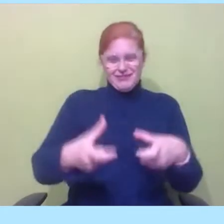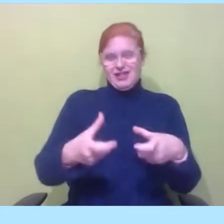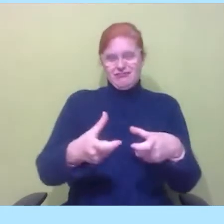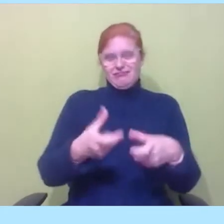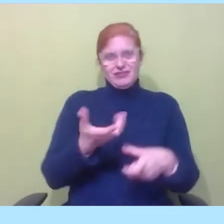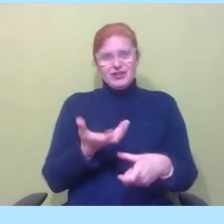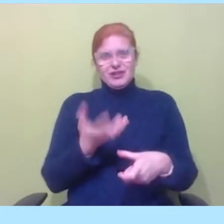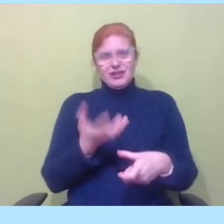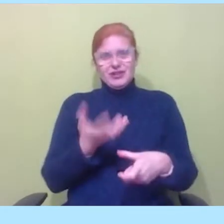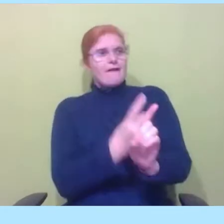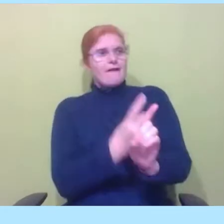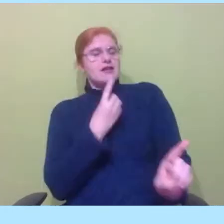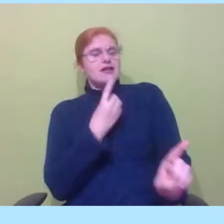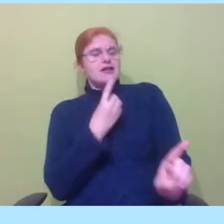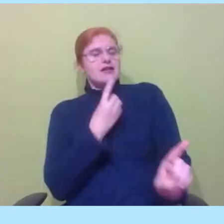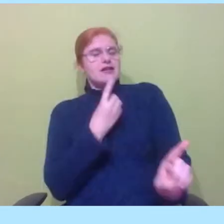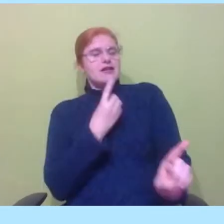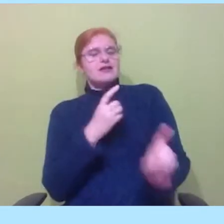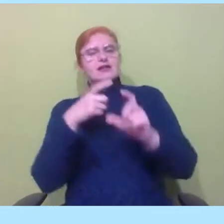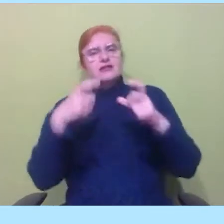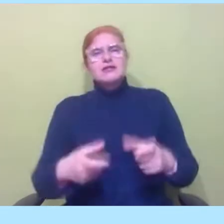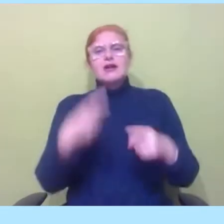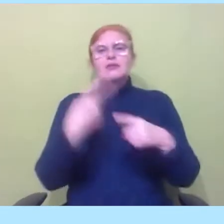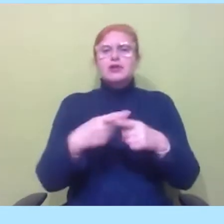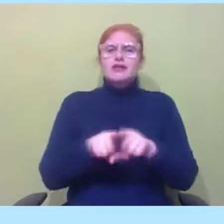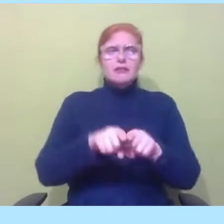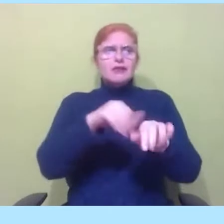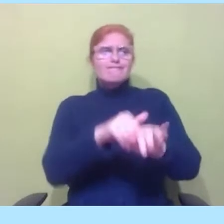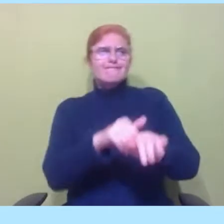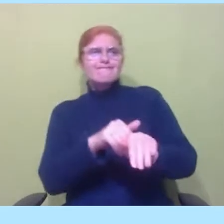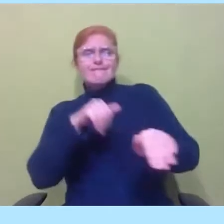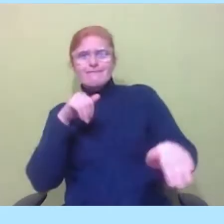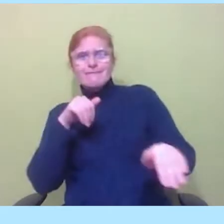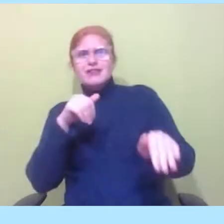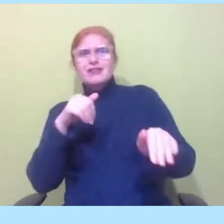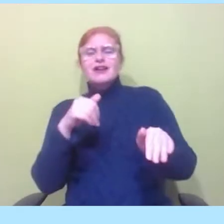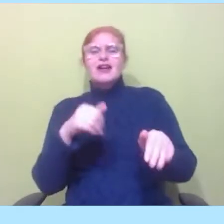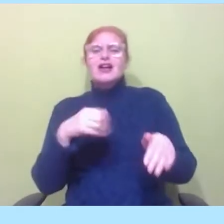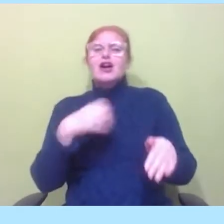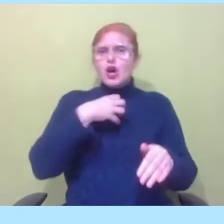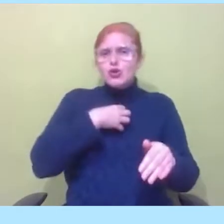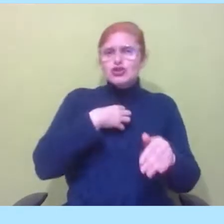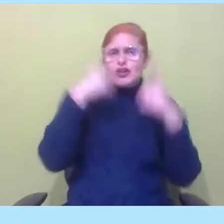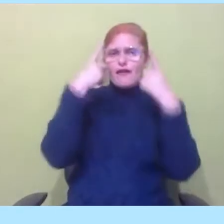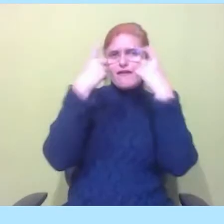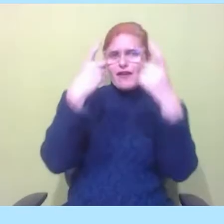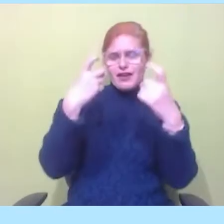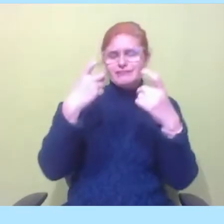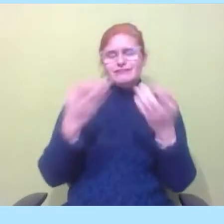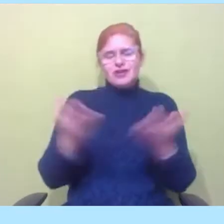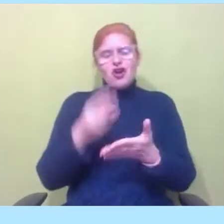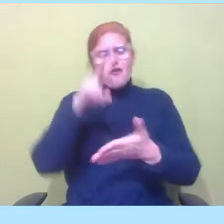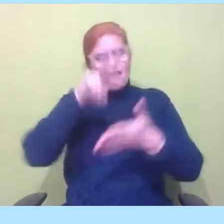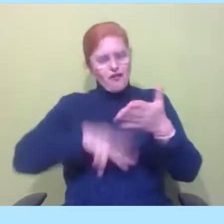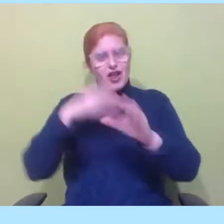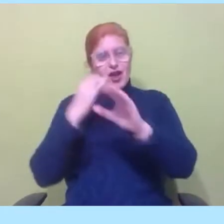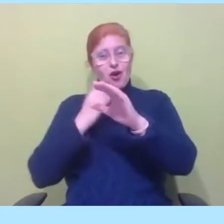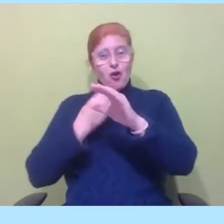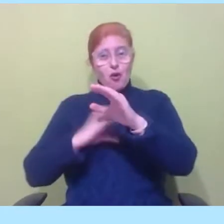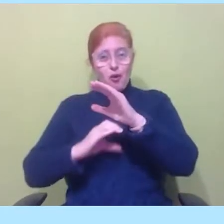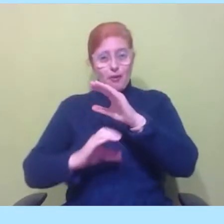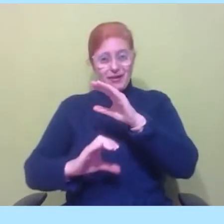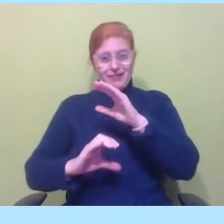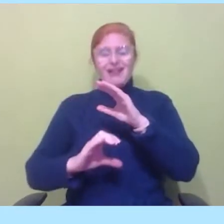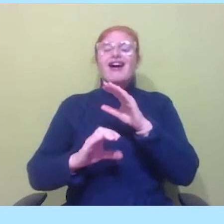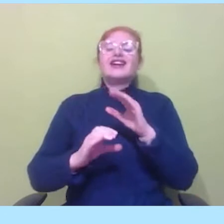de violência, né. E eu vou ler um pouquinho aqui dos comentários, mas tem vários que são muito interessantes aqui. Tem